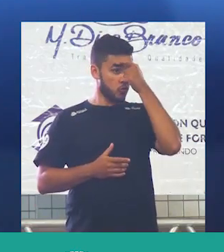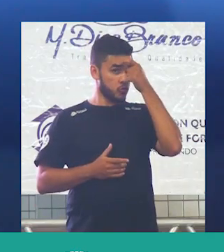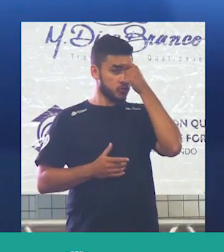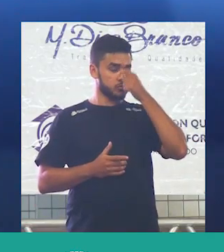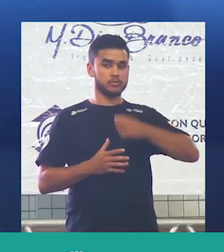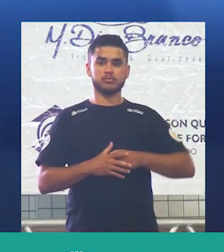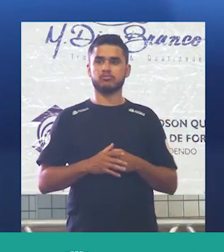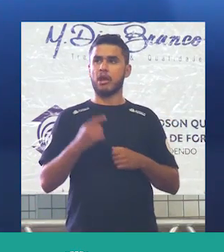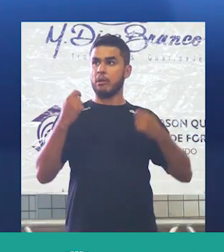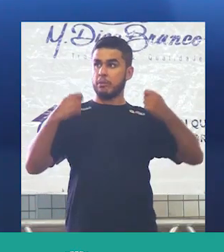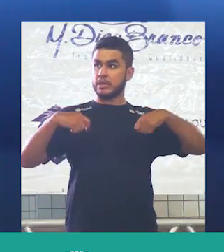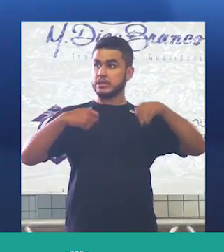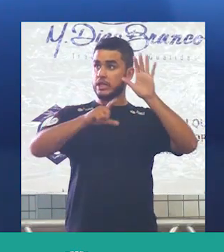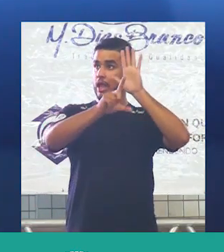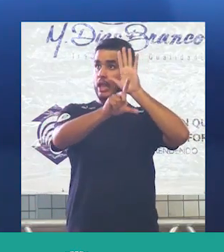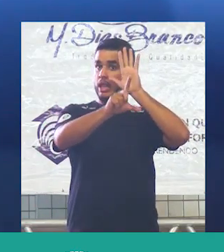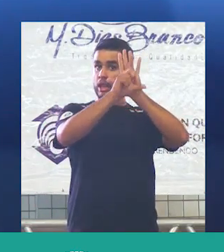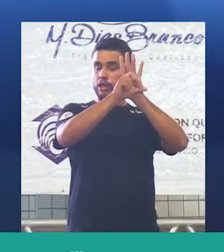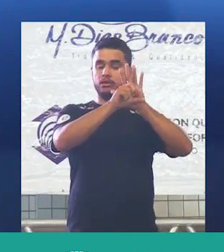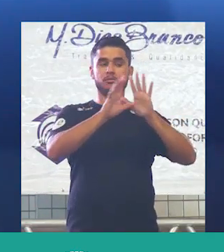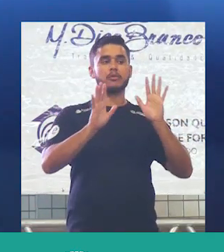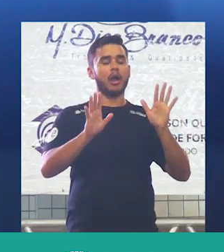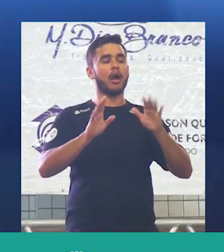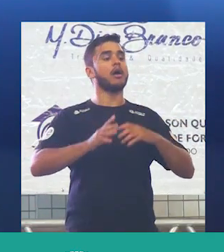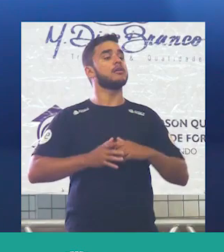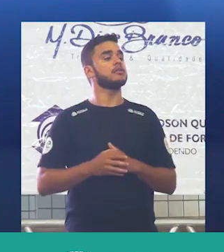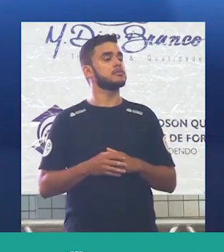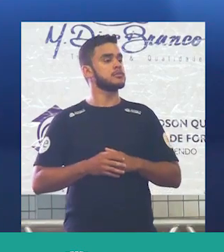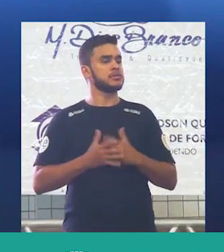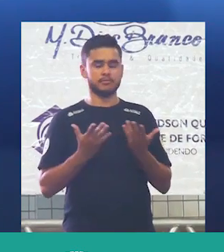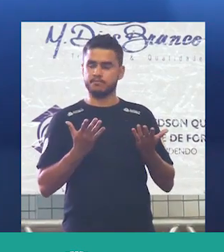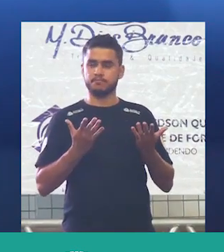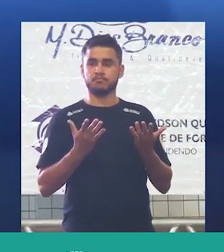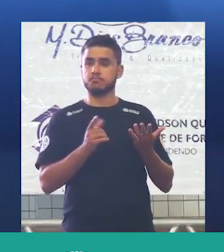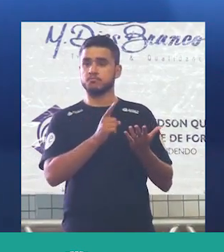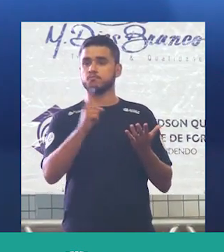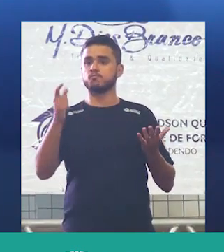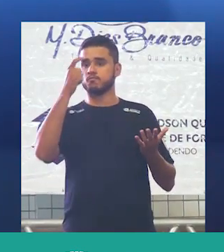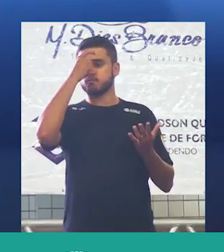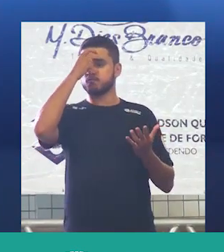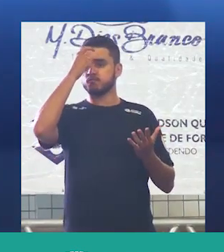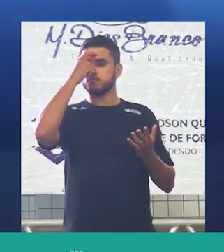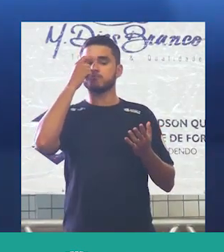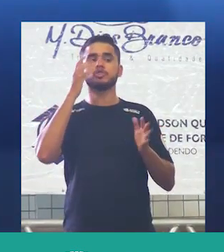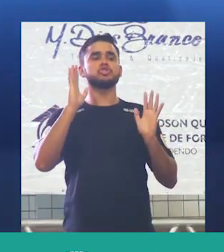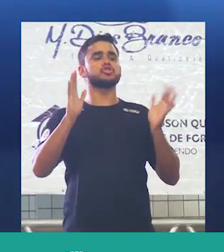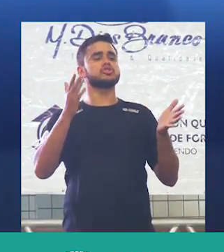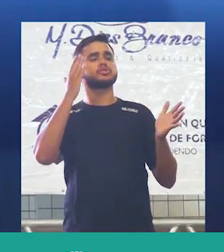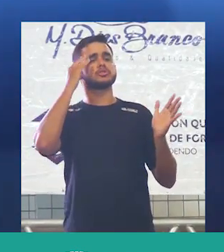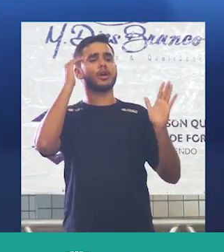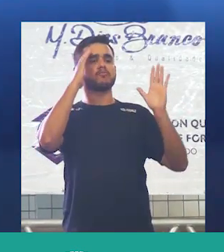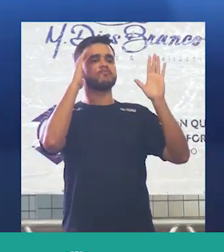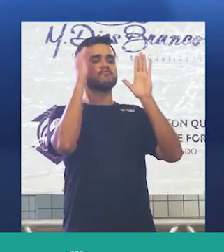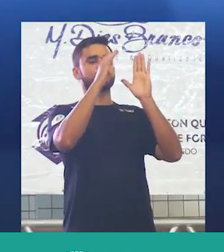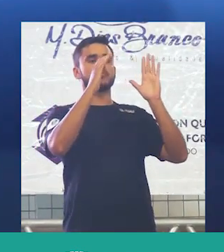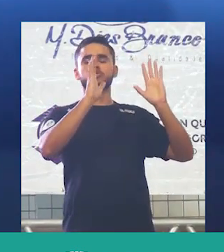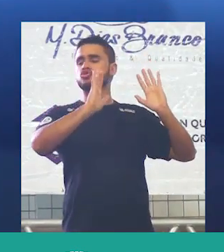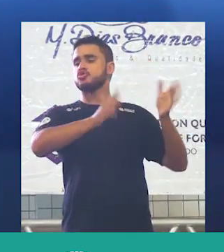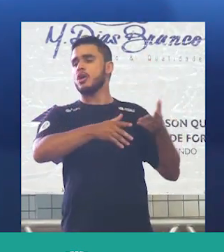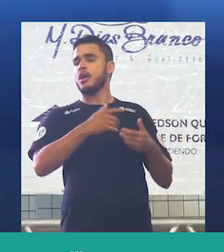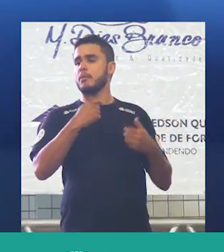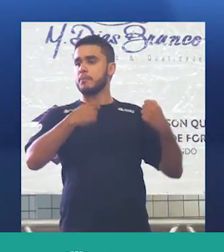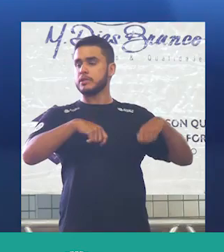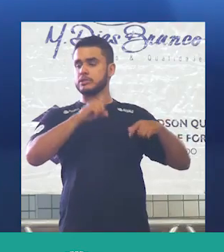lei, porque todos sabiam o que precisava fazer. Simplesmente todos faziam o que era preciso, e aí nós tínhamos uma